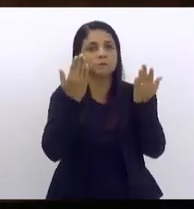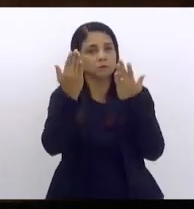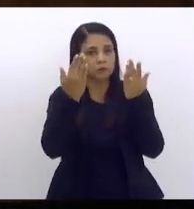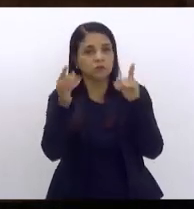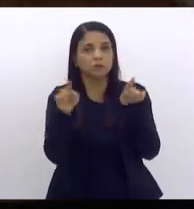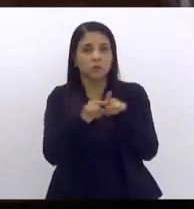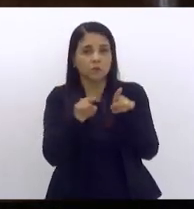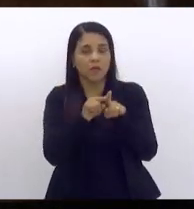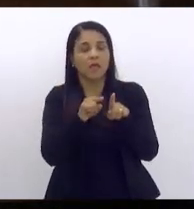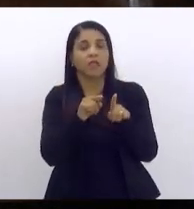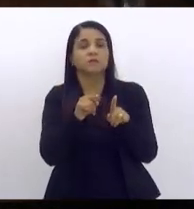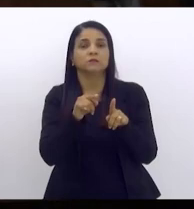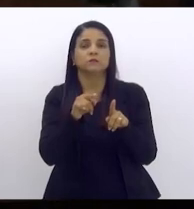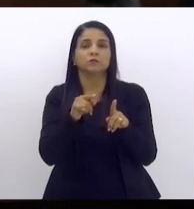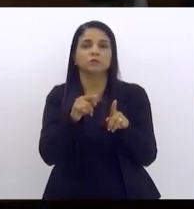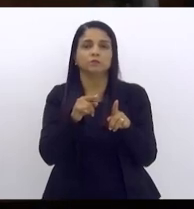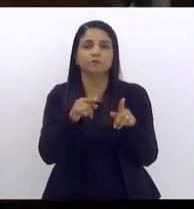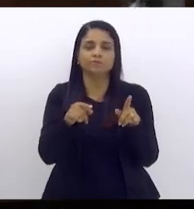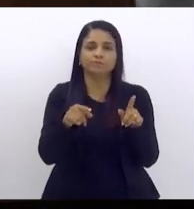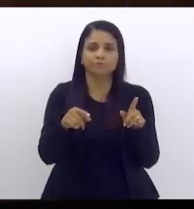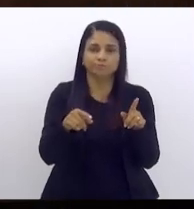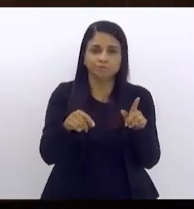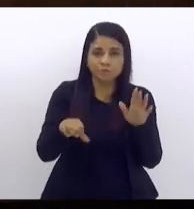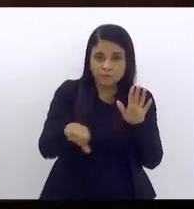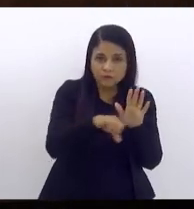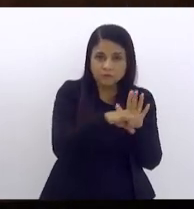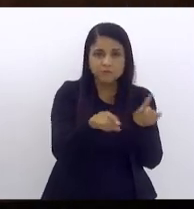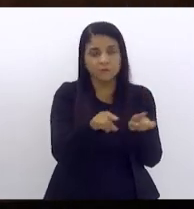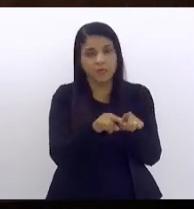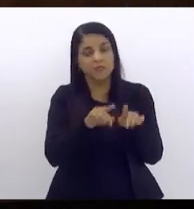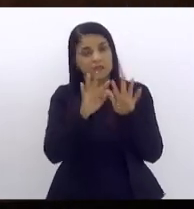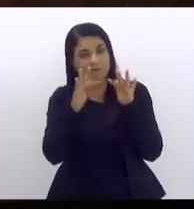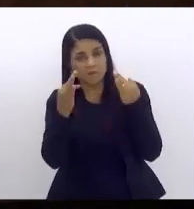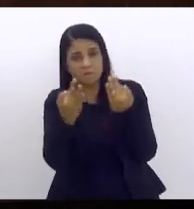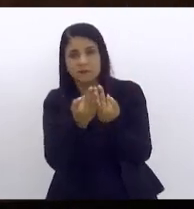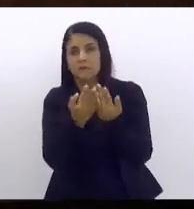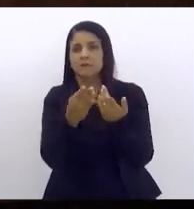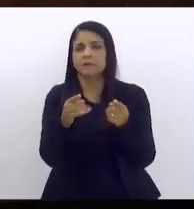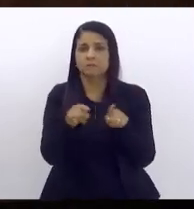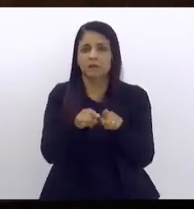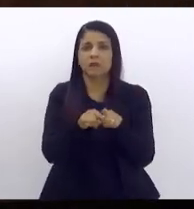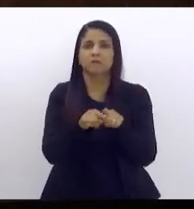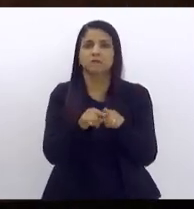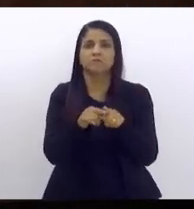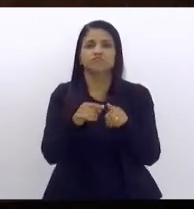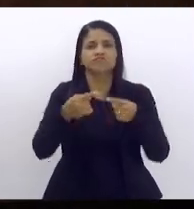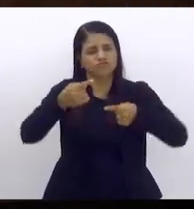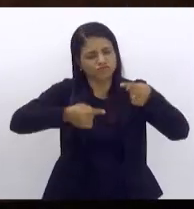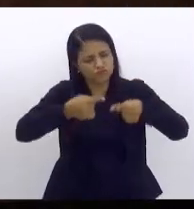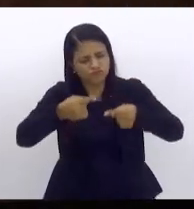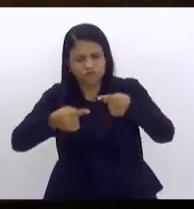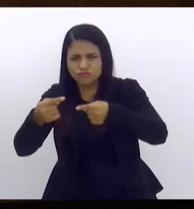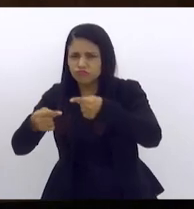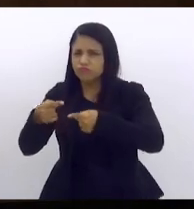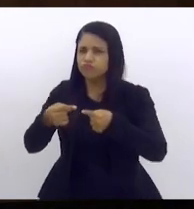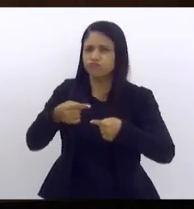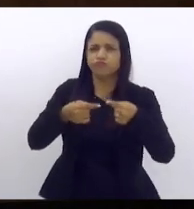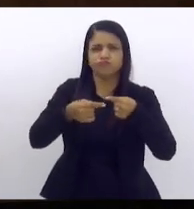chegue também para a família em geral. Afinal de contas, a gente tem discutido de várias